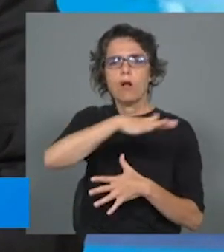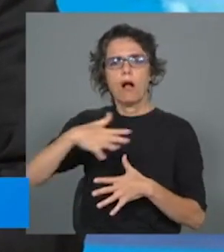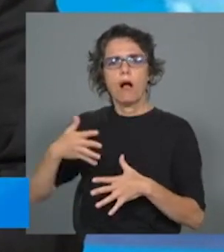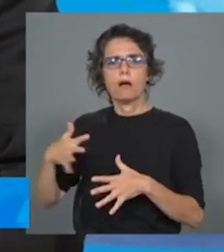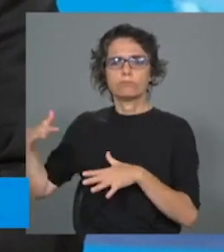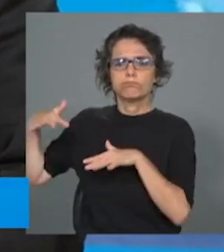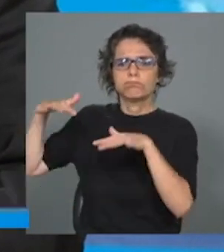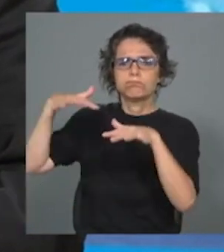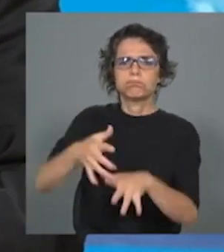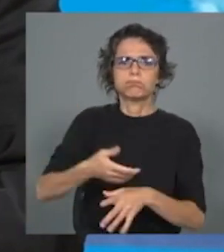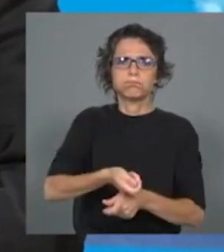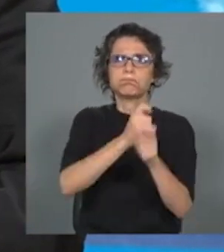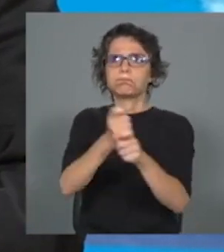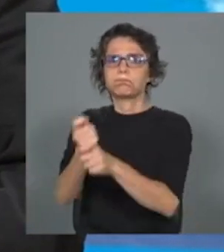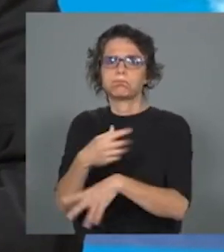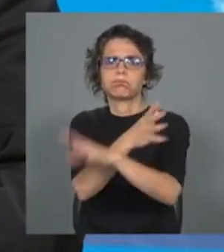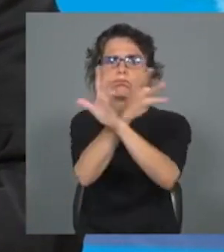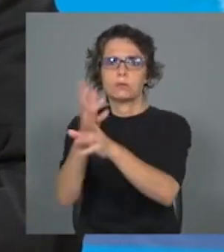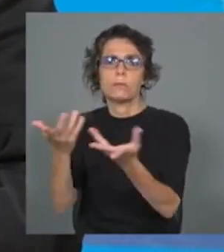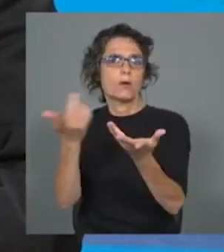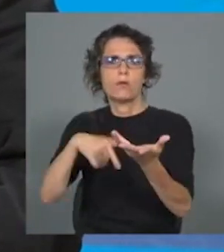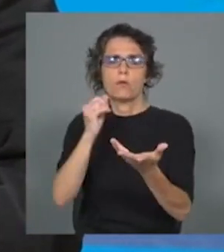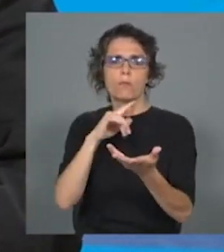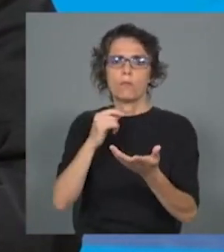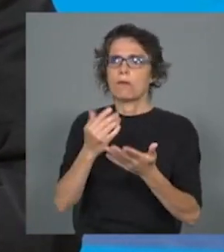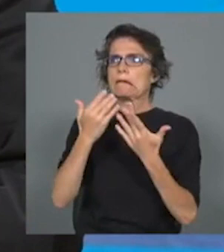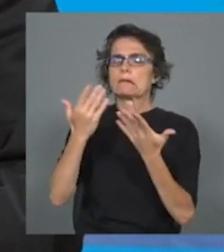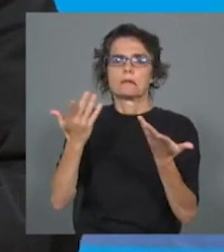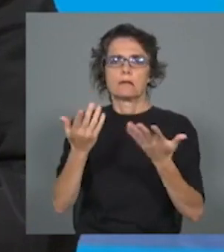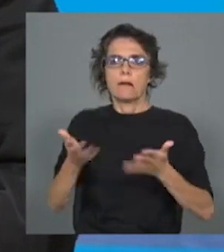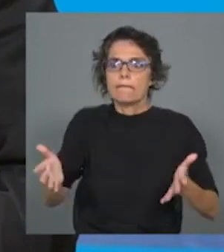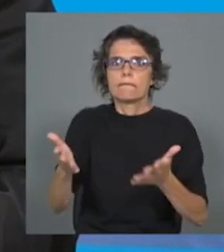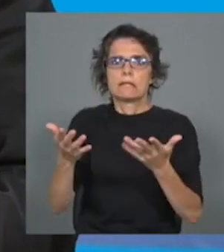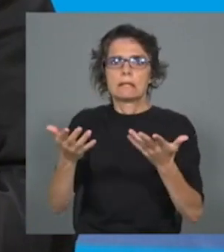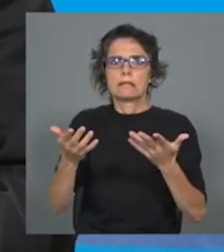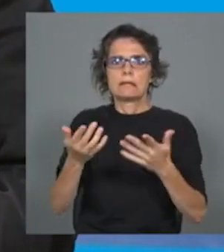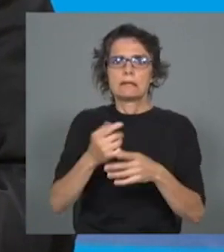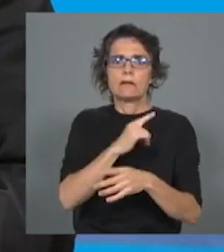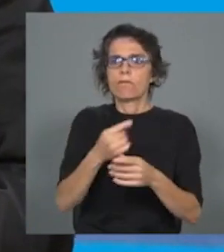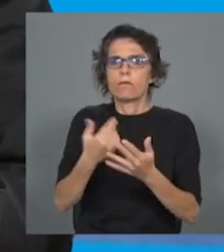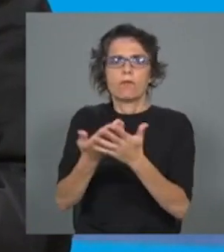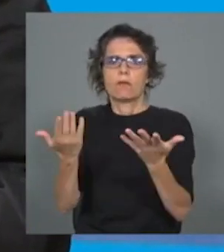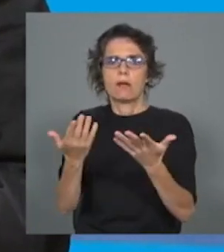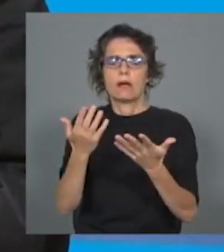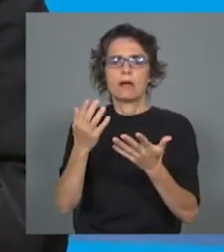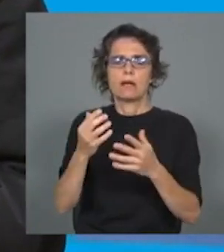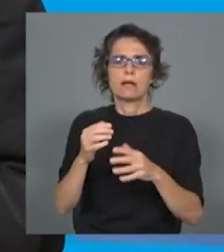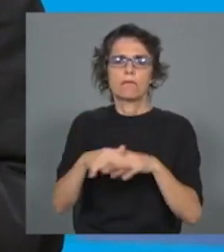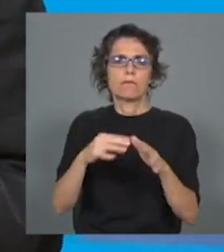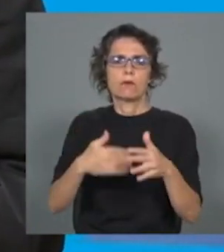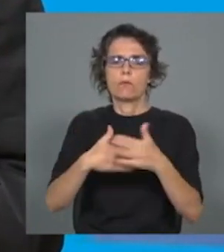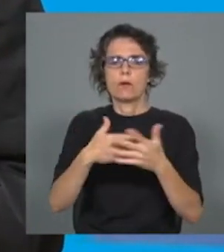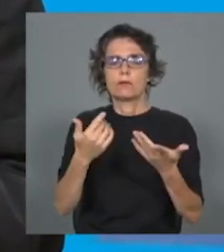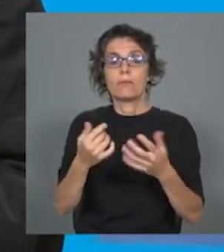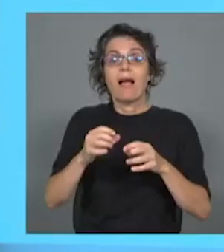que a gente pode fazer é exatamente homenageá-los, ajudá-los, encorajá-los e fazer tudo o que estiver ao nosso alcance para não provocar